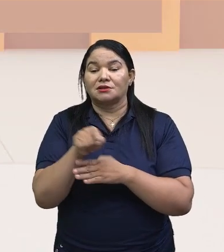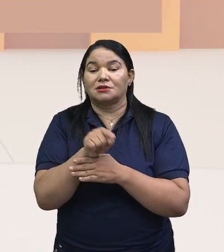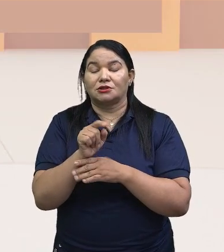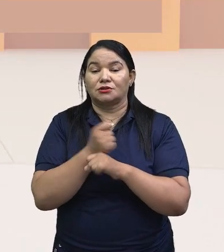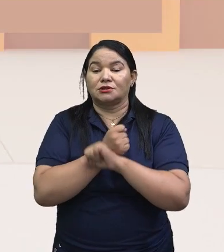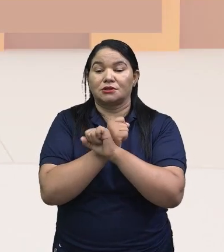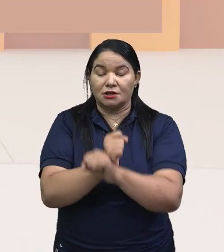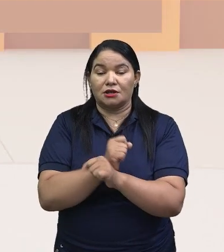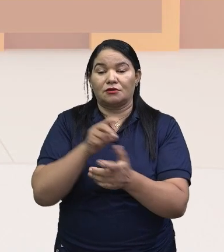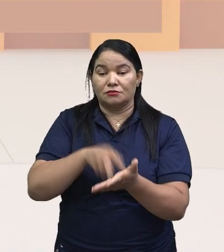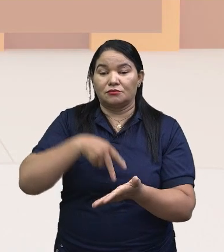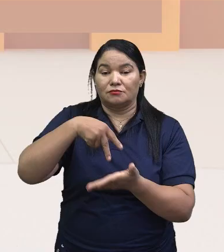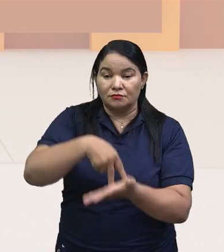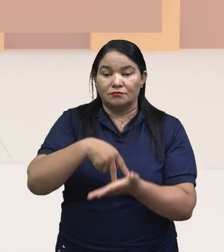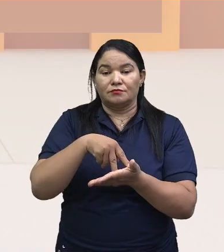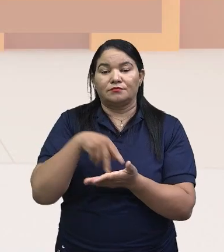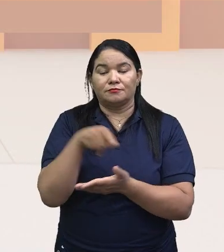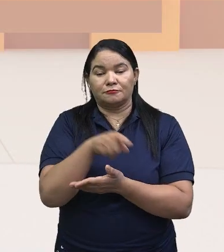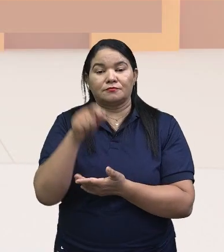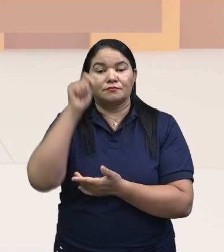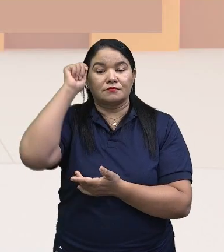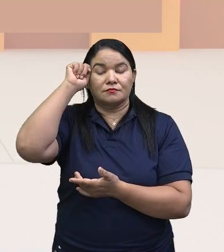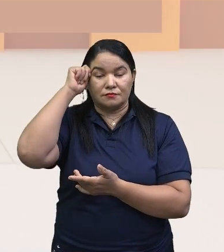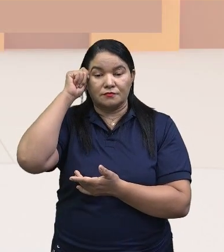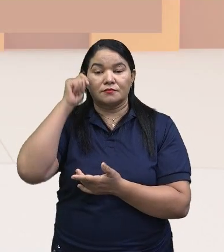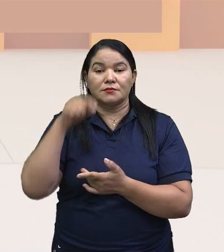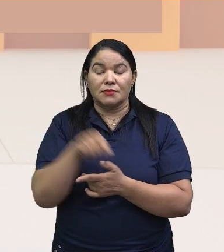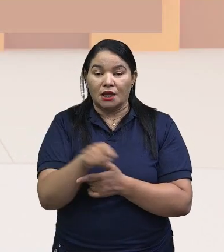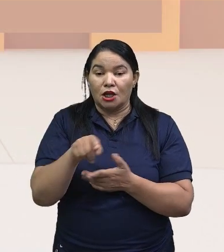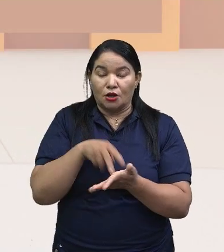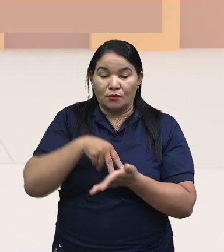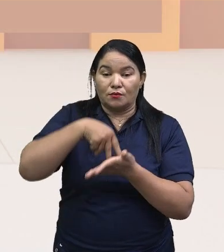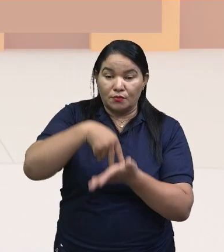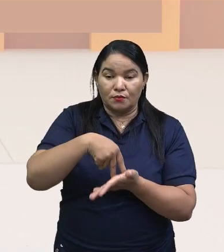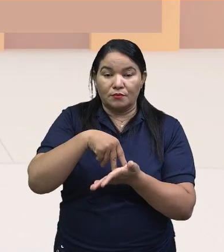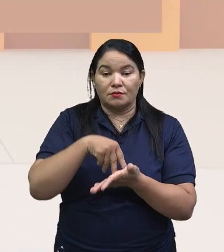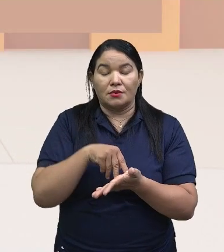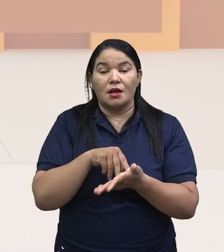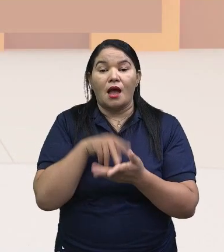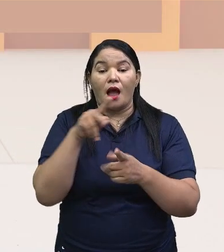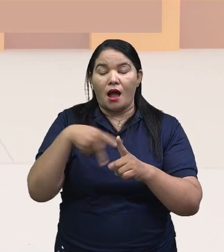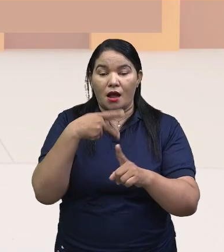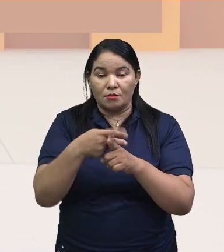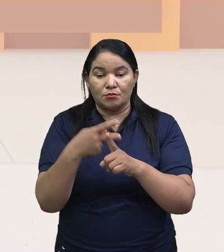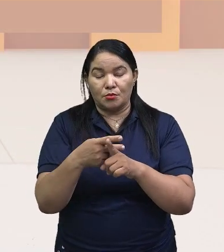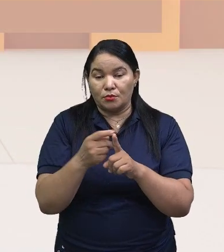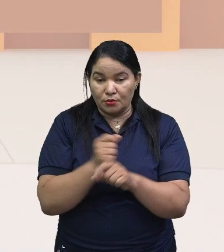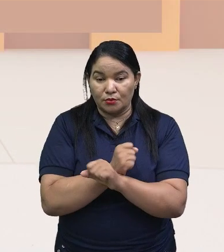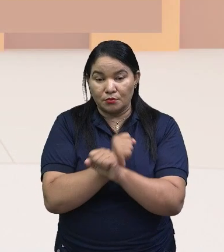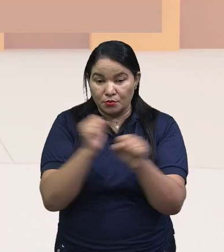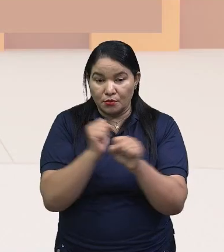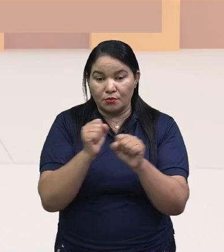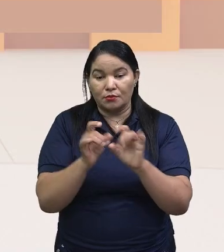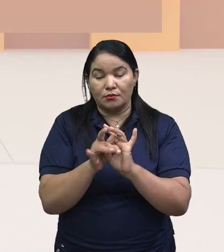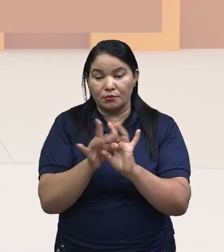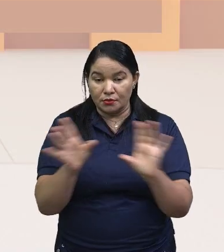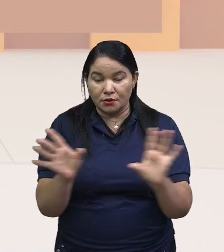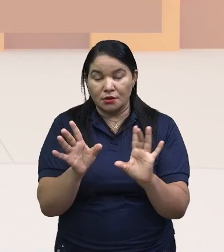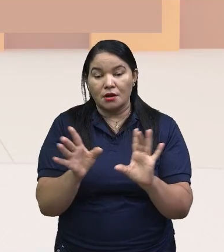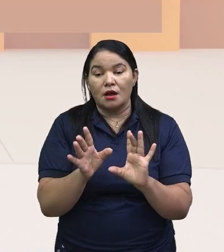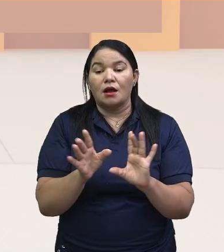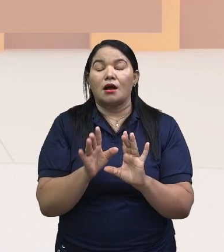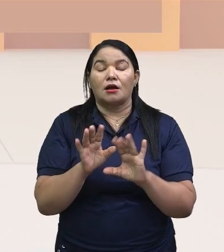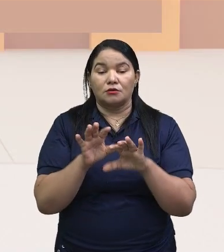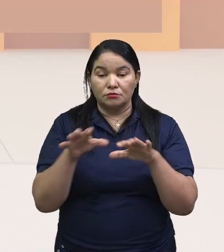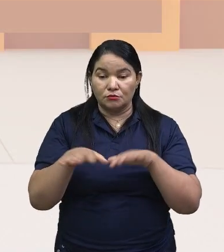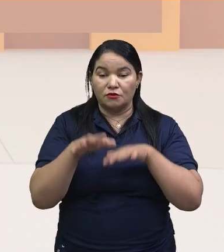escravidão, houve resistência. E após a abolição, esse movimento, ele continuou o